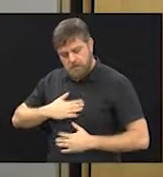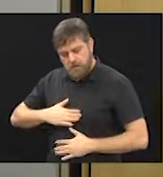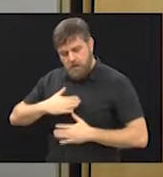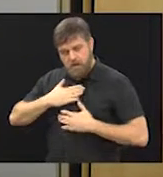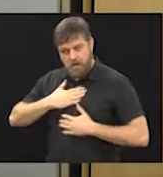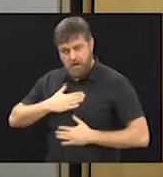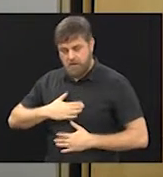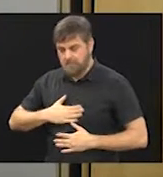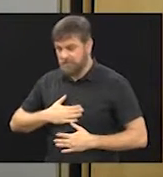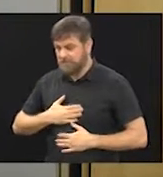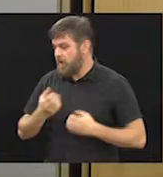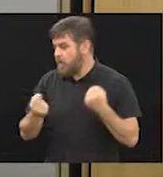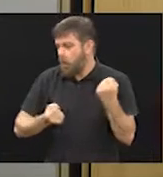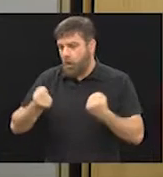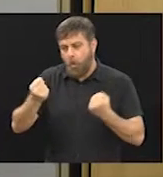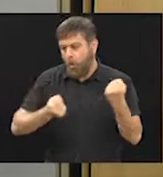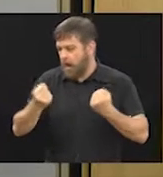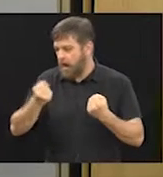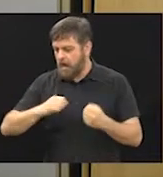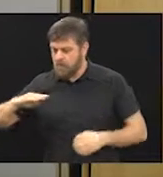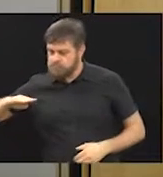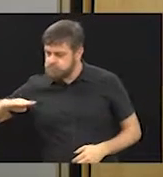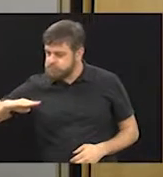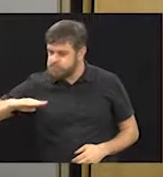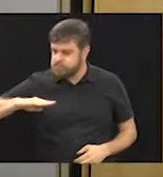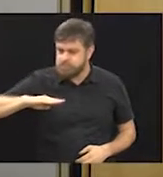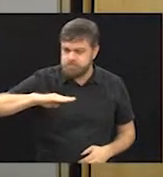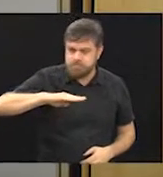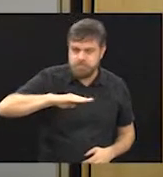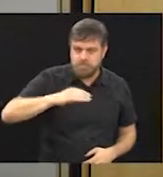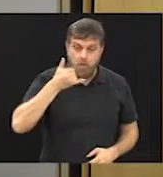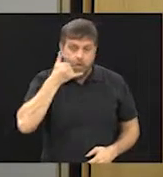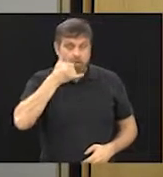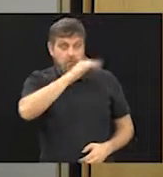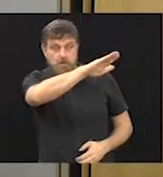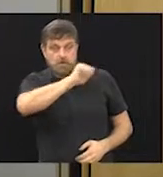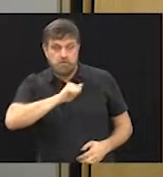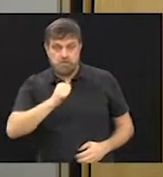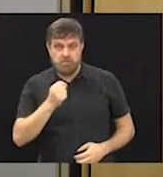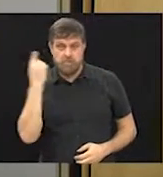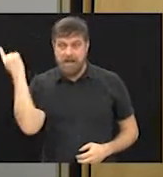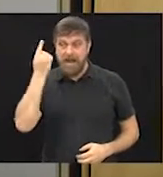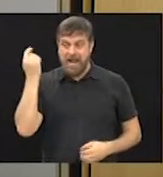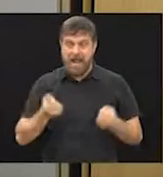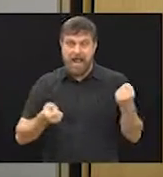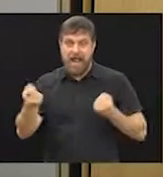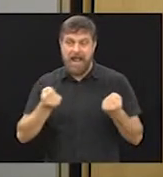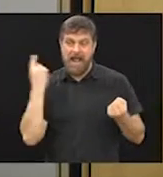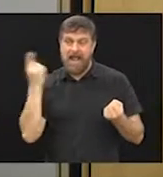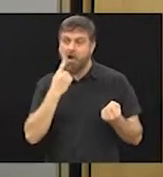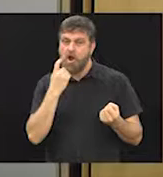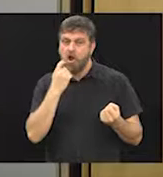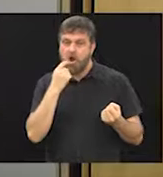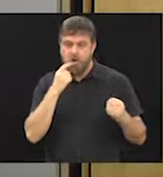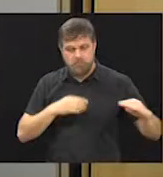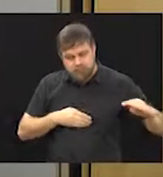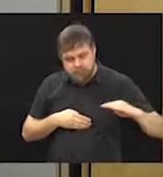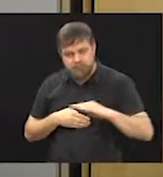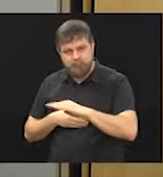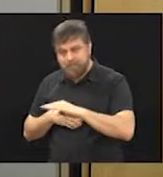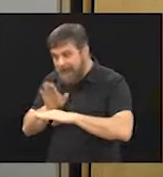num automóvel ou principalmente pedir um socorro médico, um SAMU, para poder ajudar esse